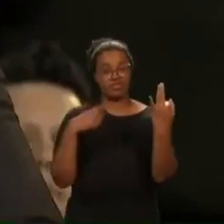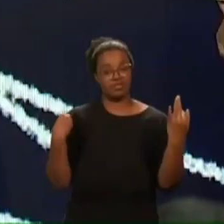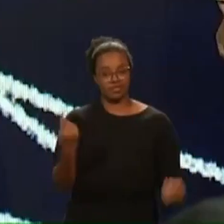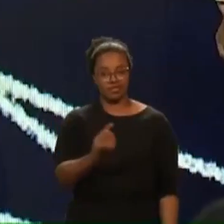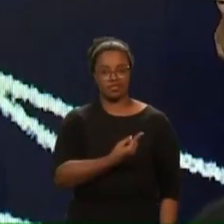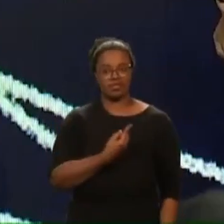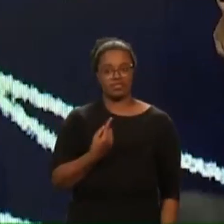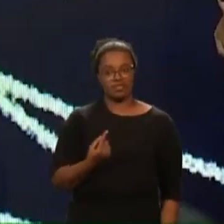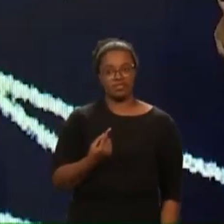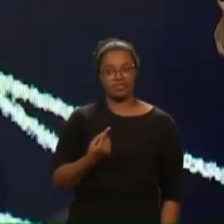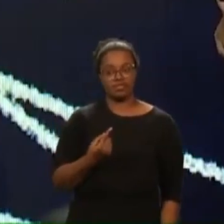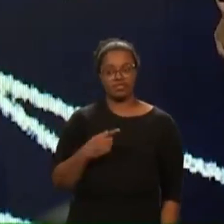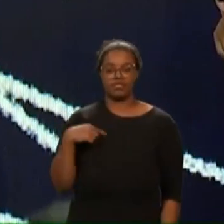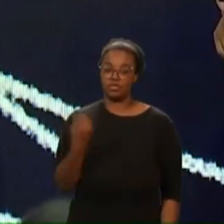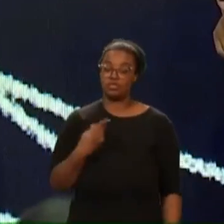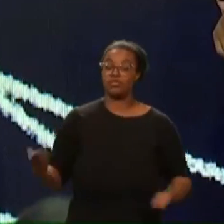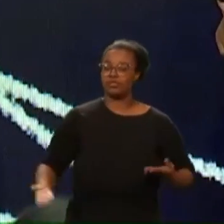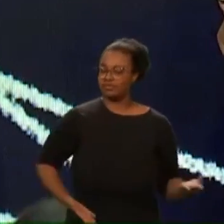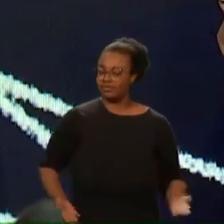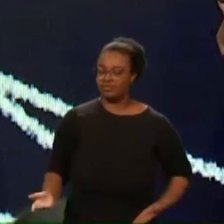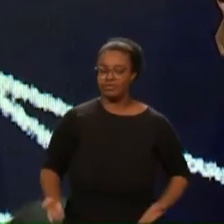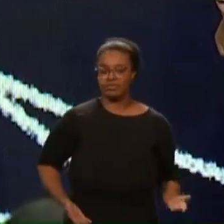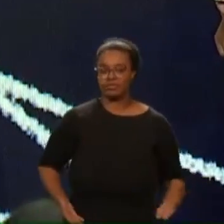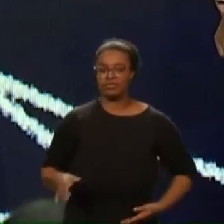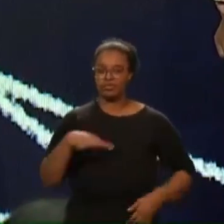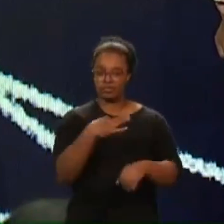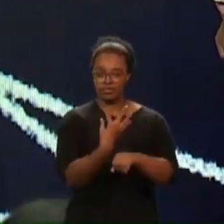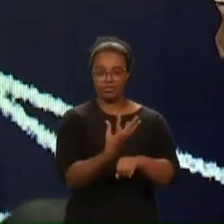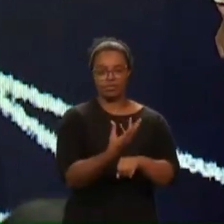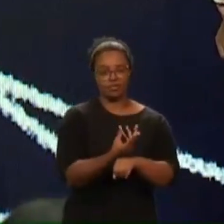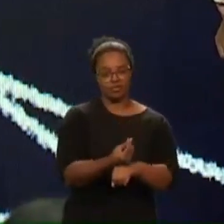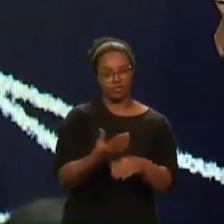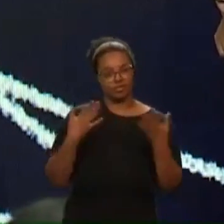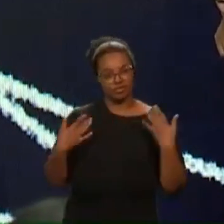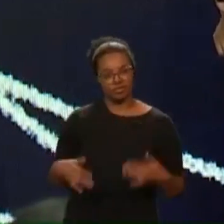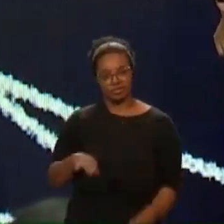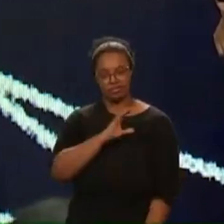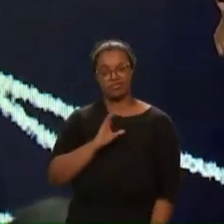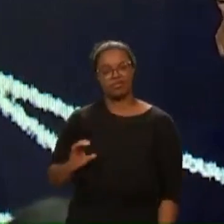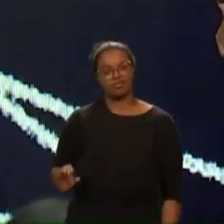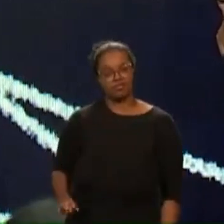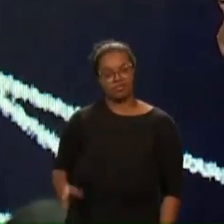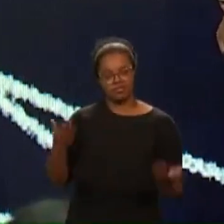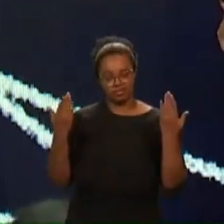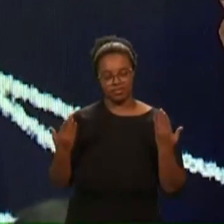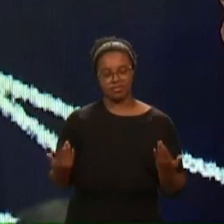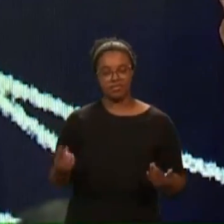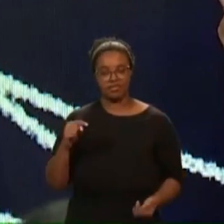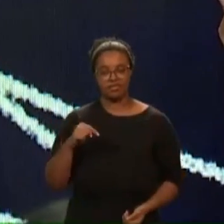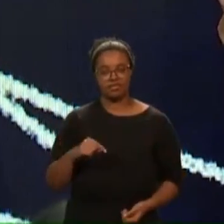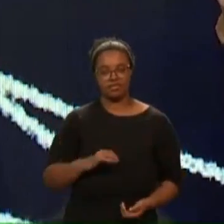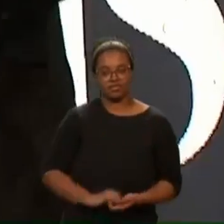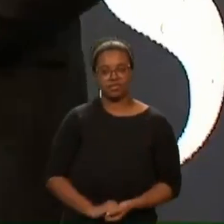e naquilo que nós pudermos servir ao corpo de Cristo Conte conosco Como disse João Batista